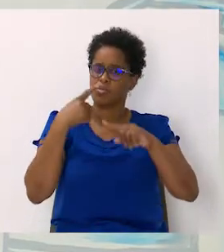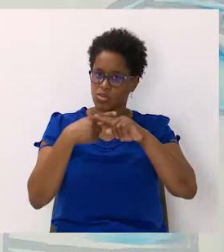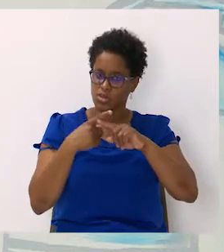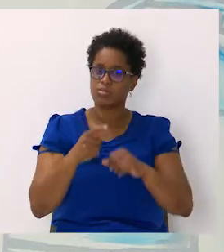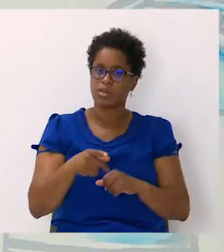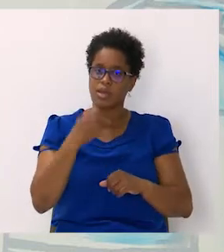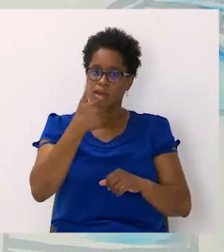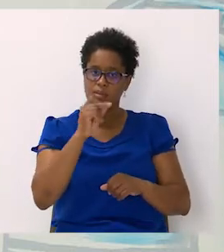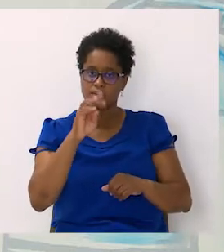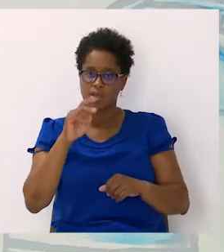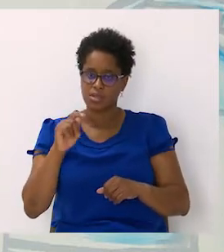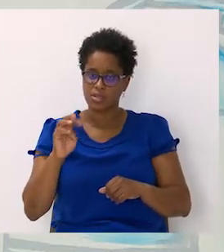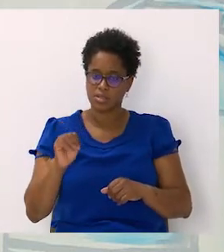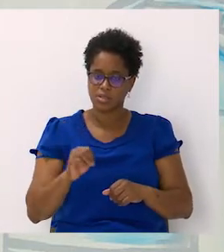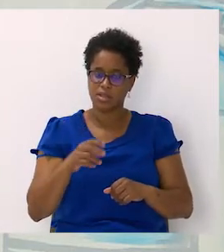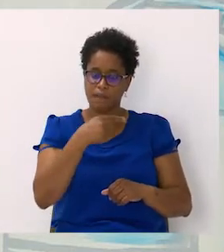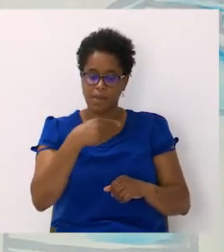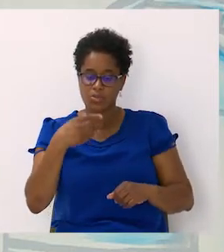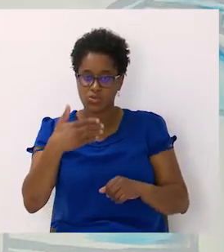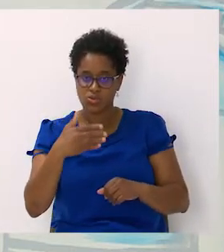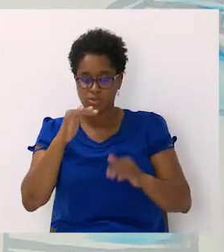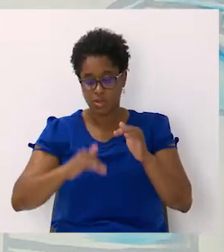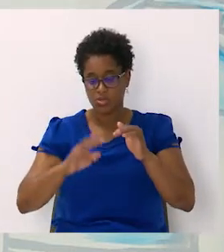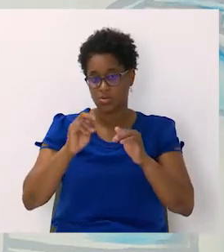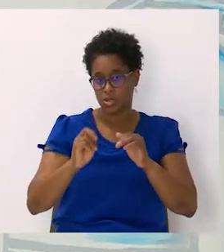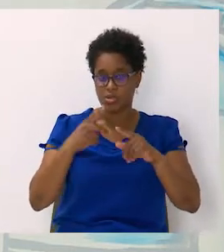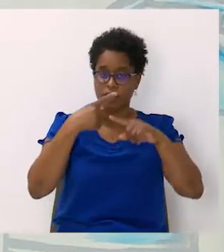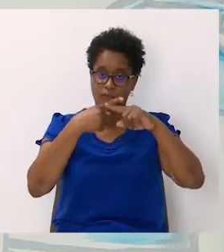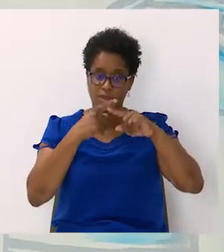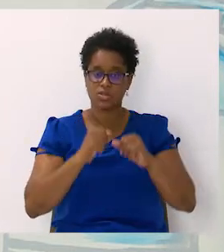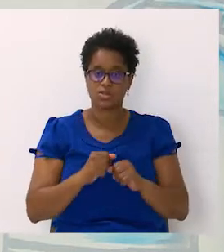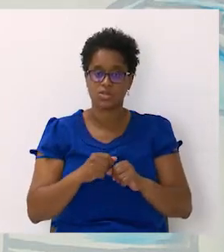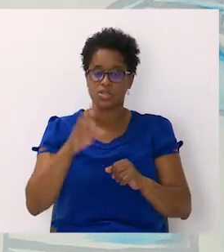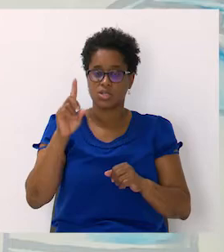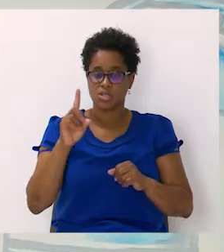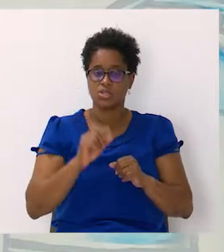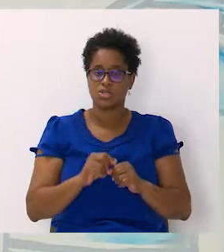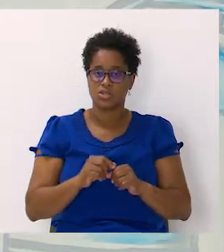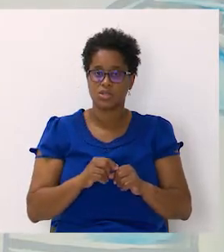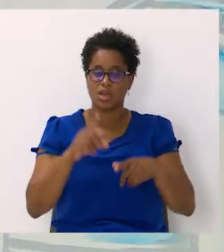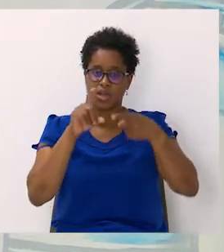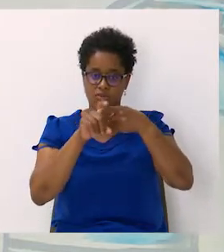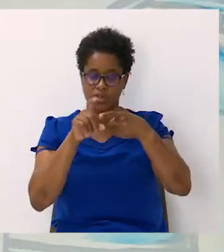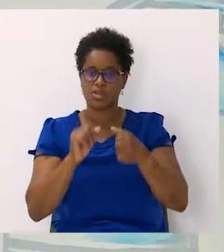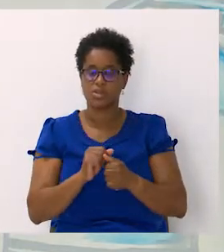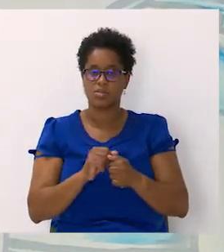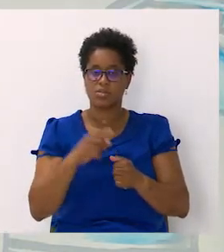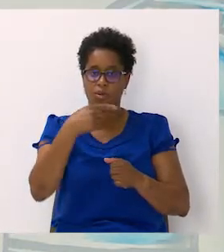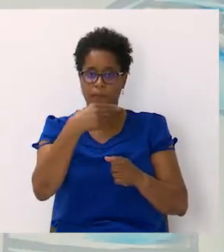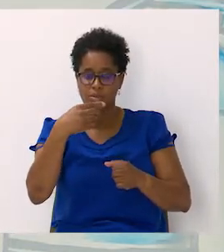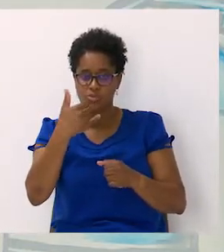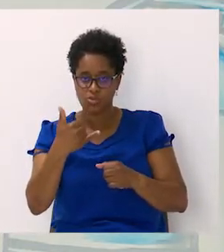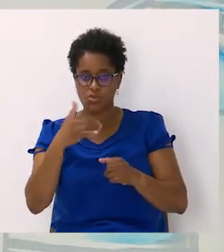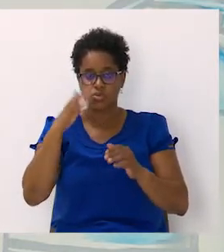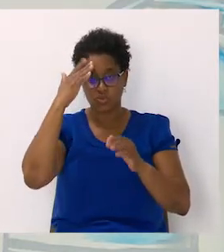e multiplicar as bases. Menos 1 sobre 3 vezes 6. A dividir por